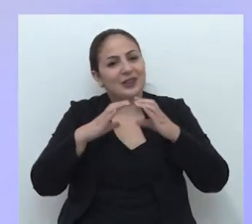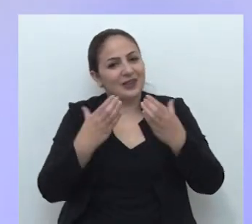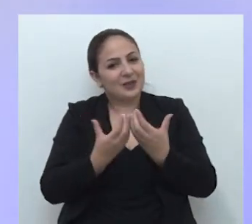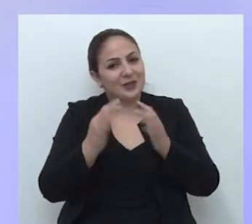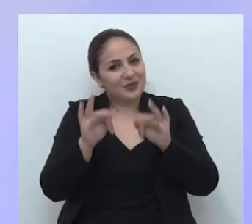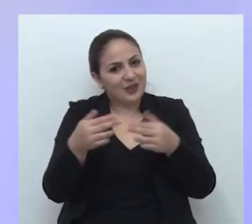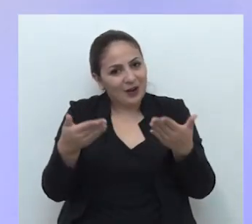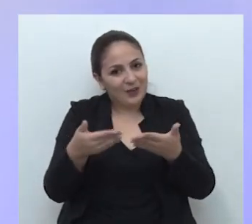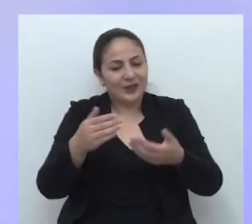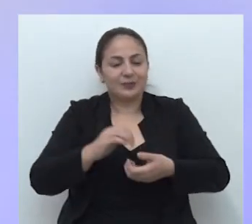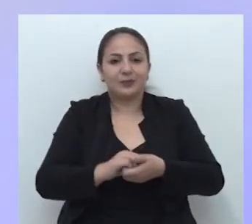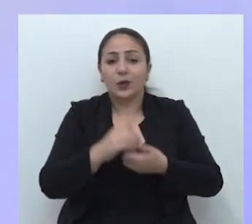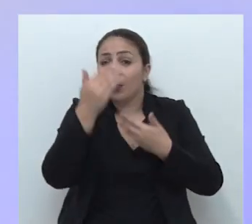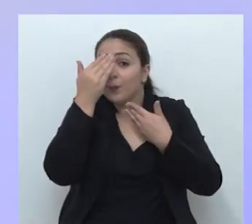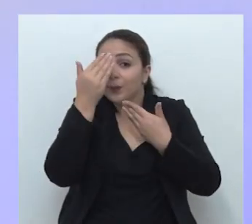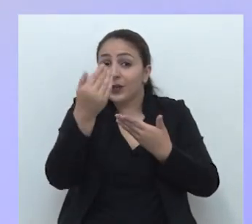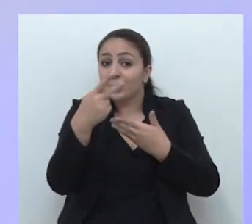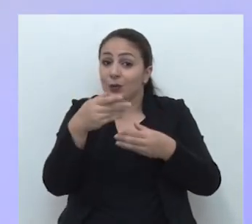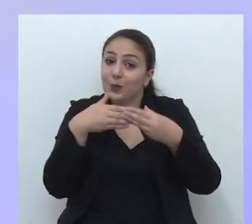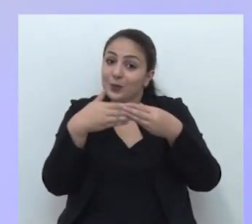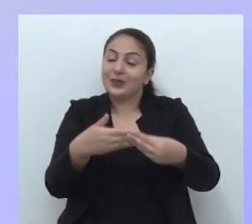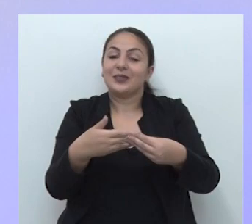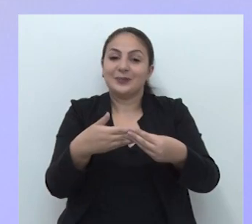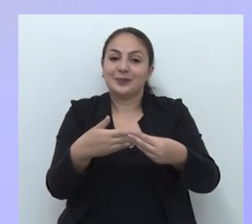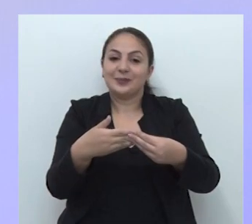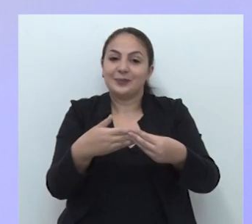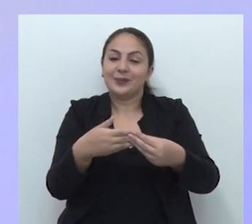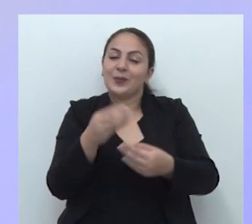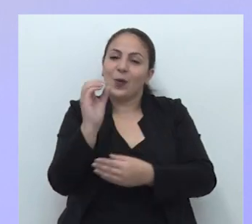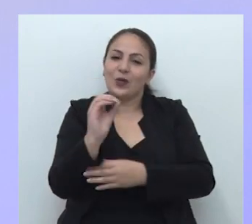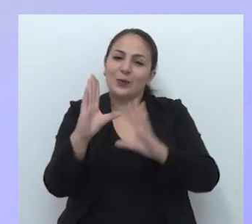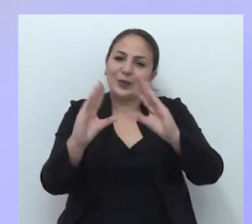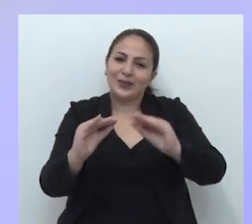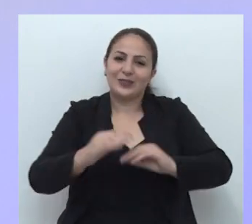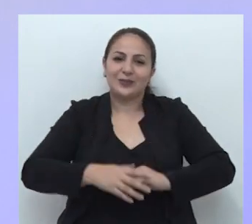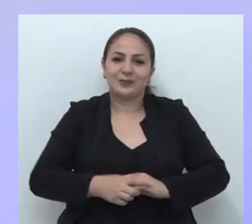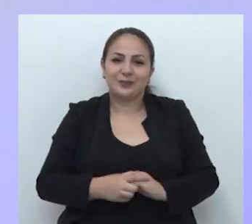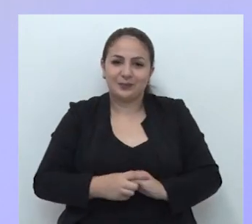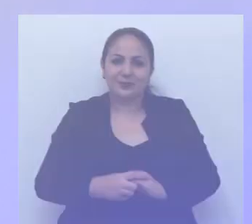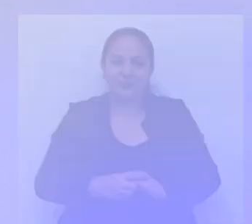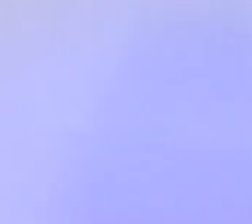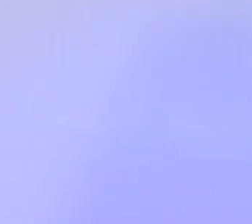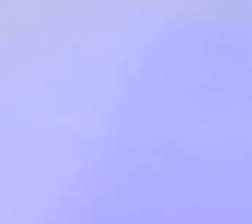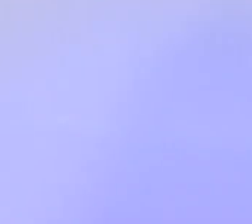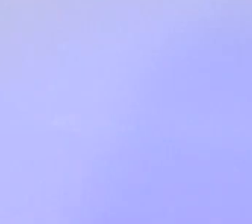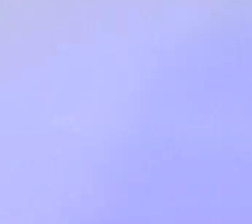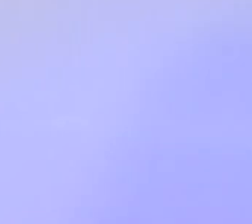Câmara fica por aqui. Obrigada pela sua companhia e uma ótima noite.